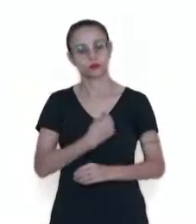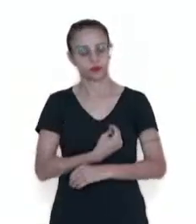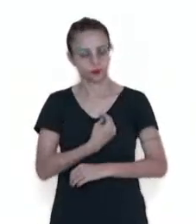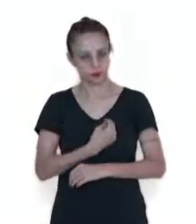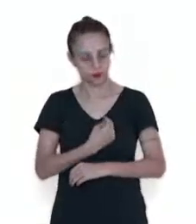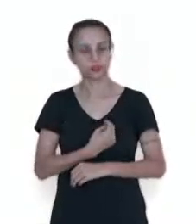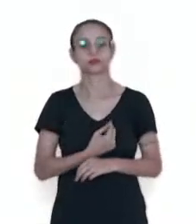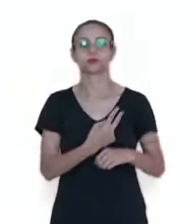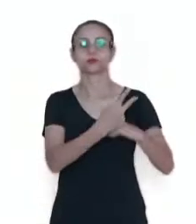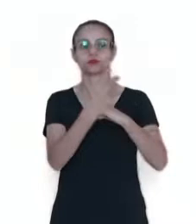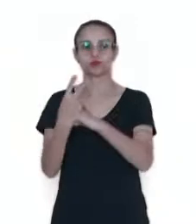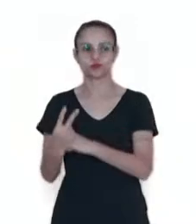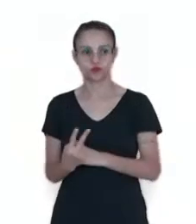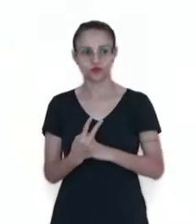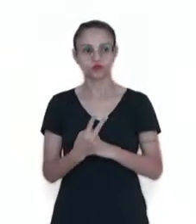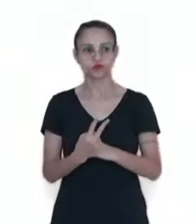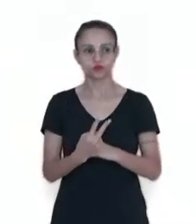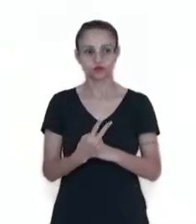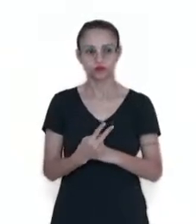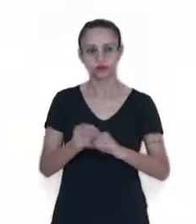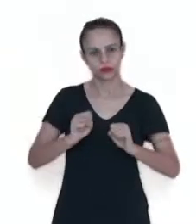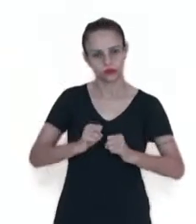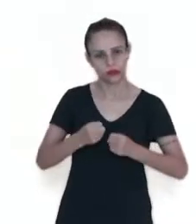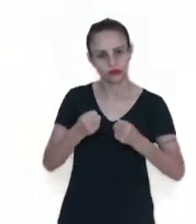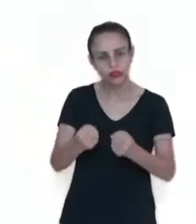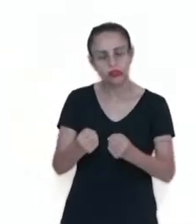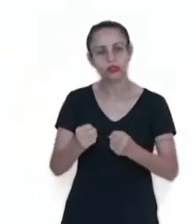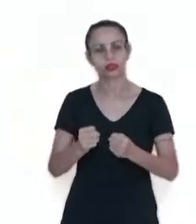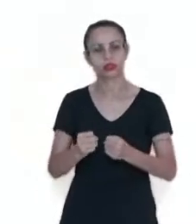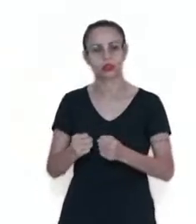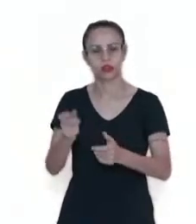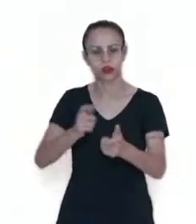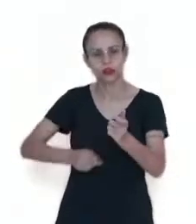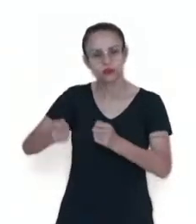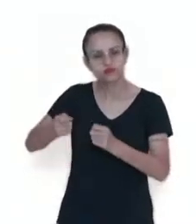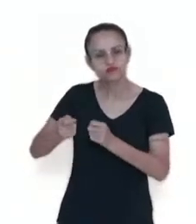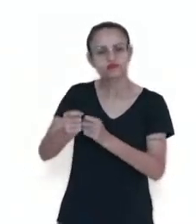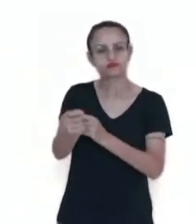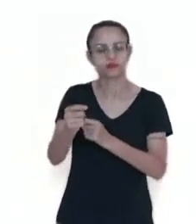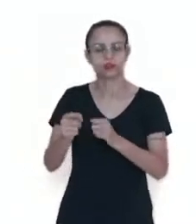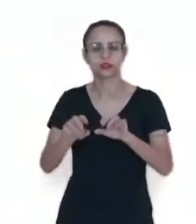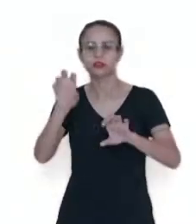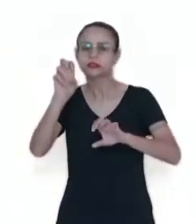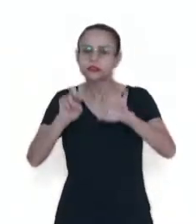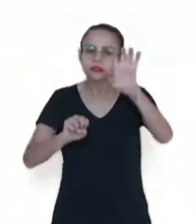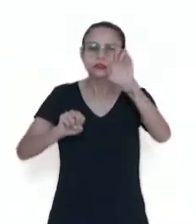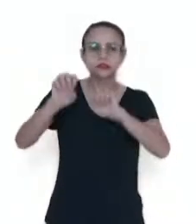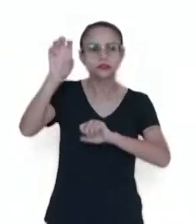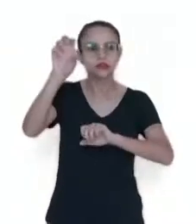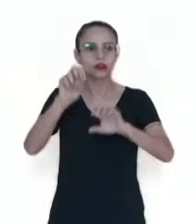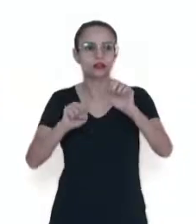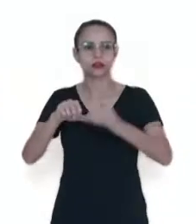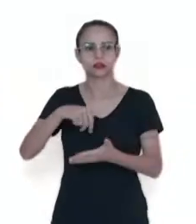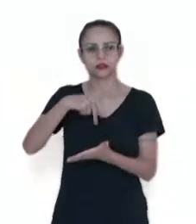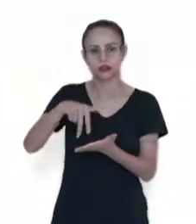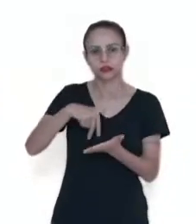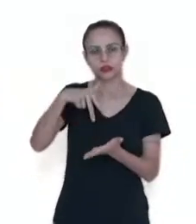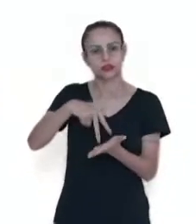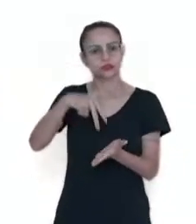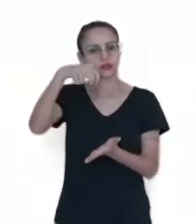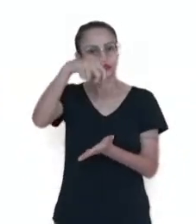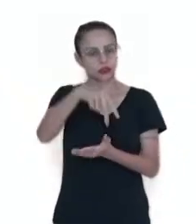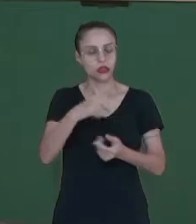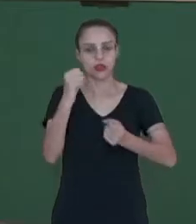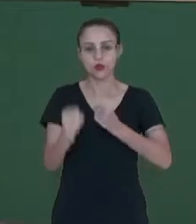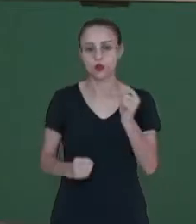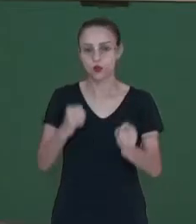proteção. Atacar, defender, lançar, escalar, dançar, saltar e